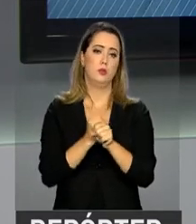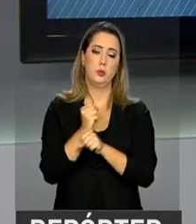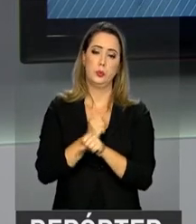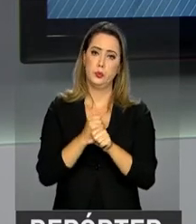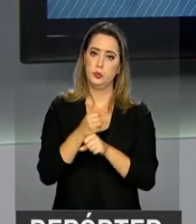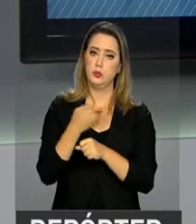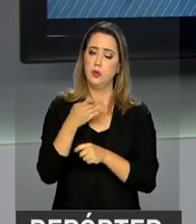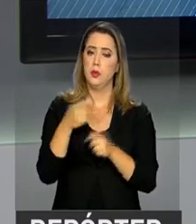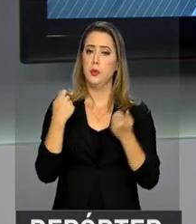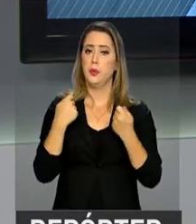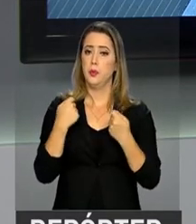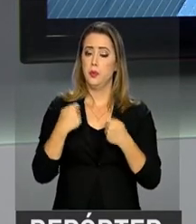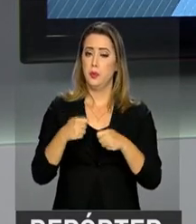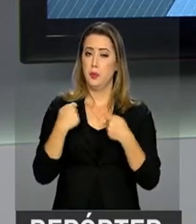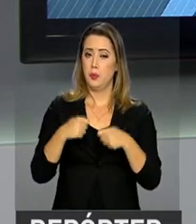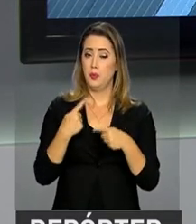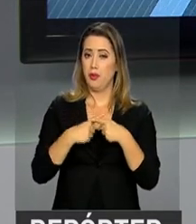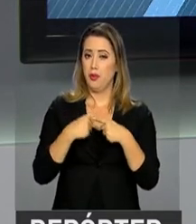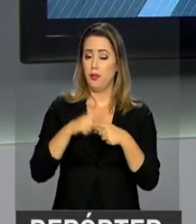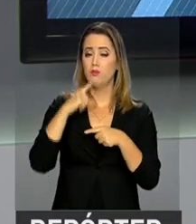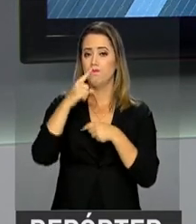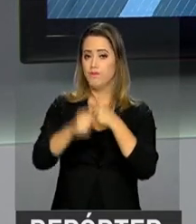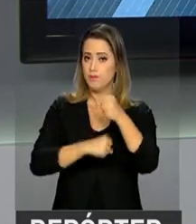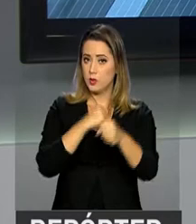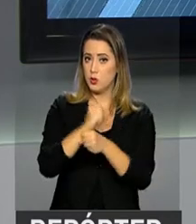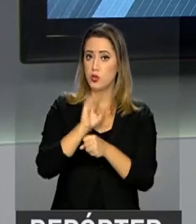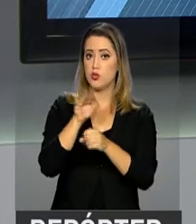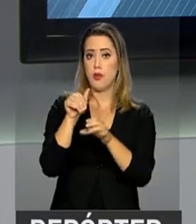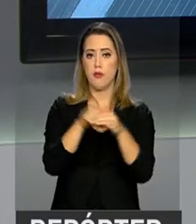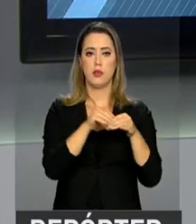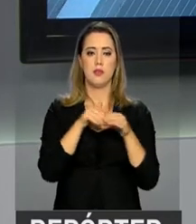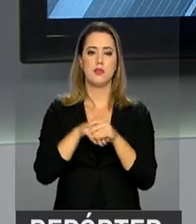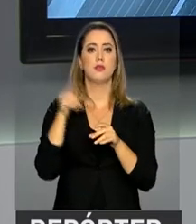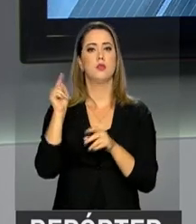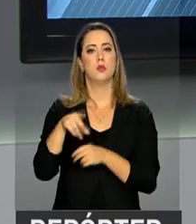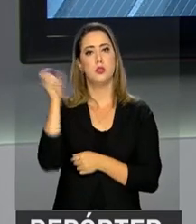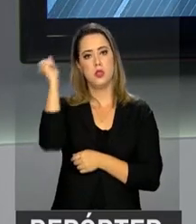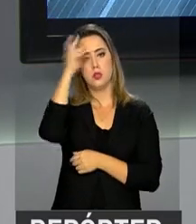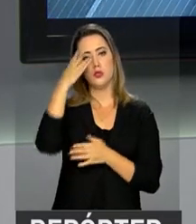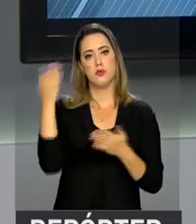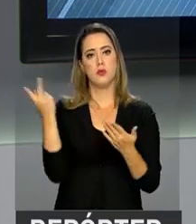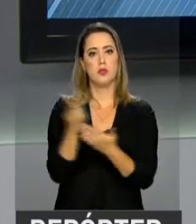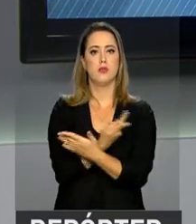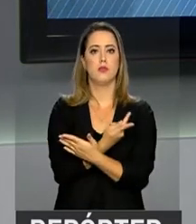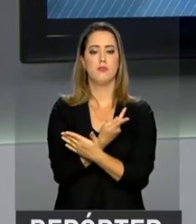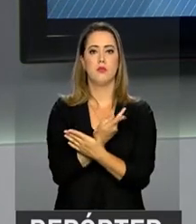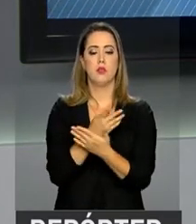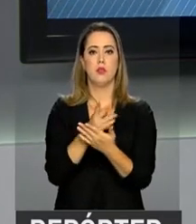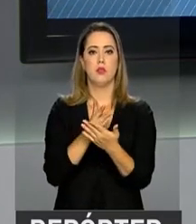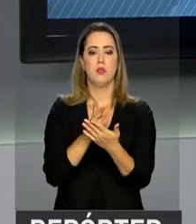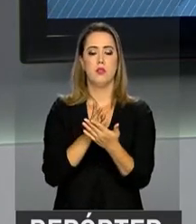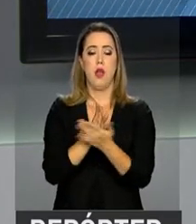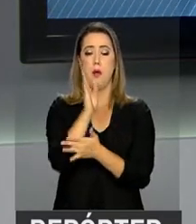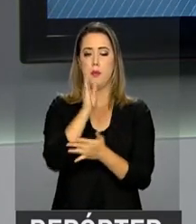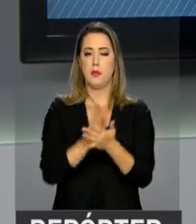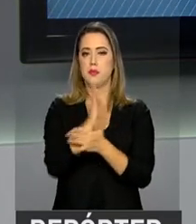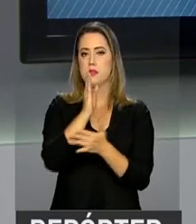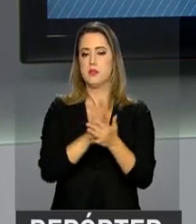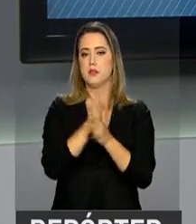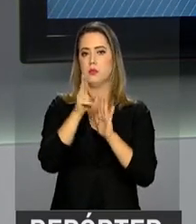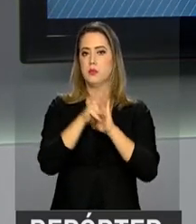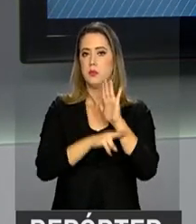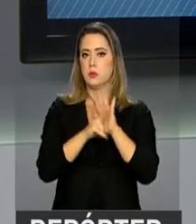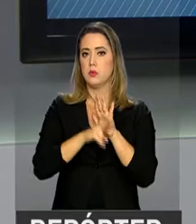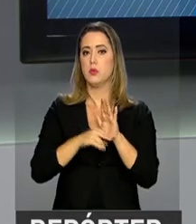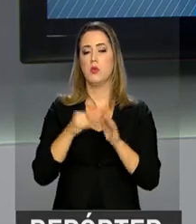segundo ele o próximo ano é eleitoral quando será difícil a aprovação da medida o ministro lembrou que se a mudança não for